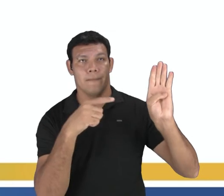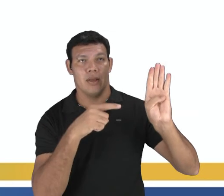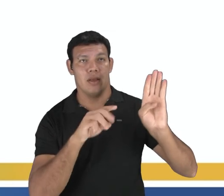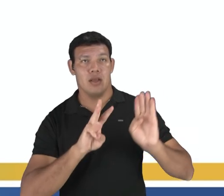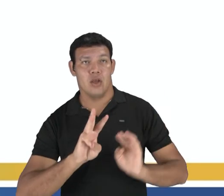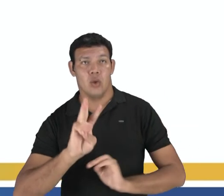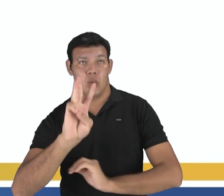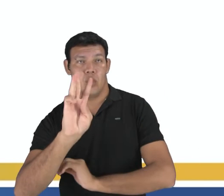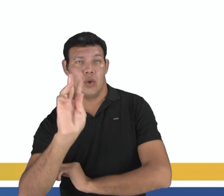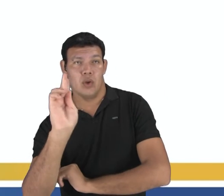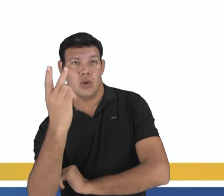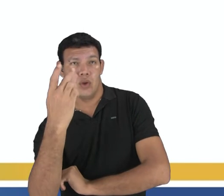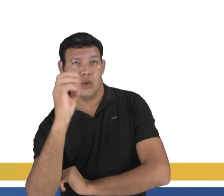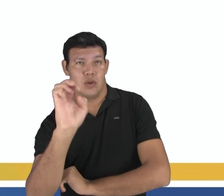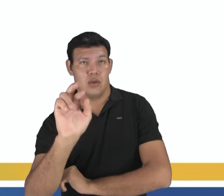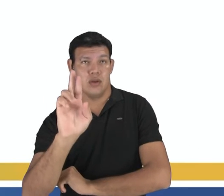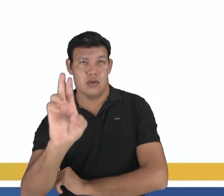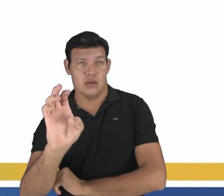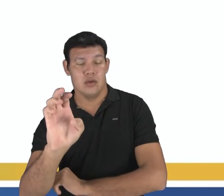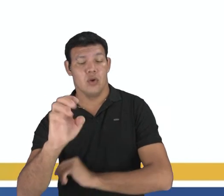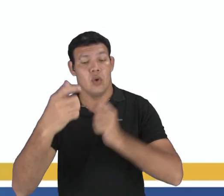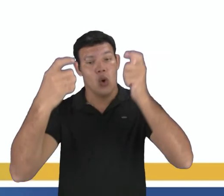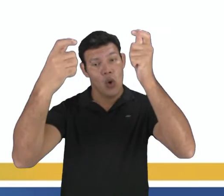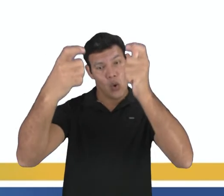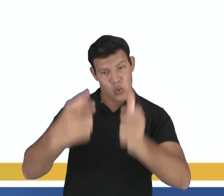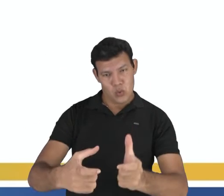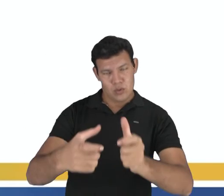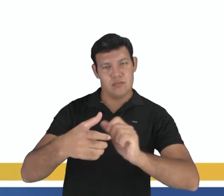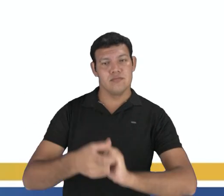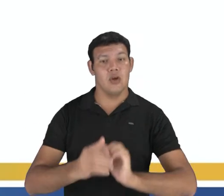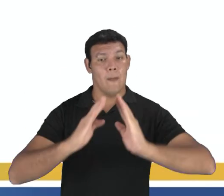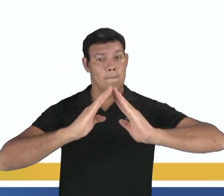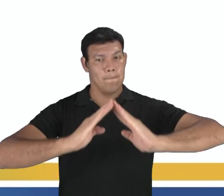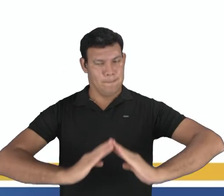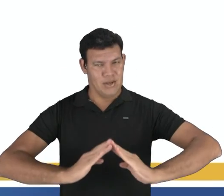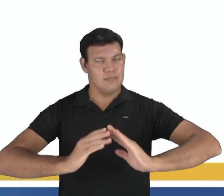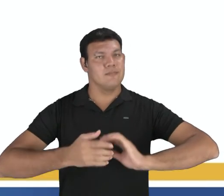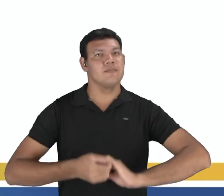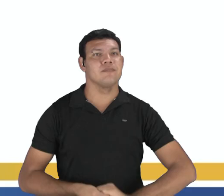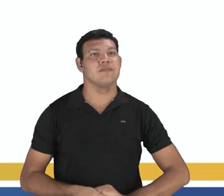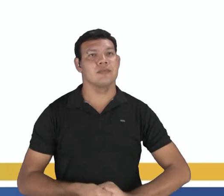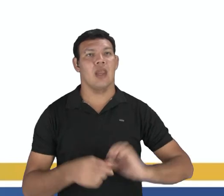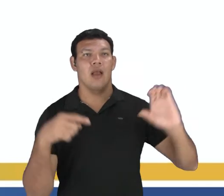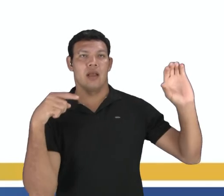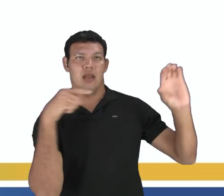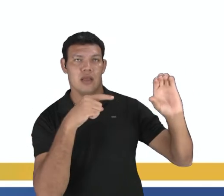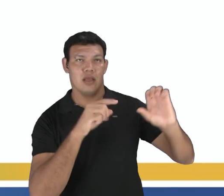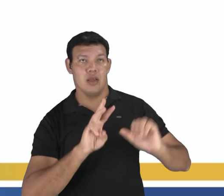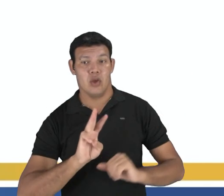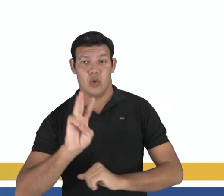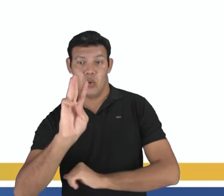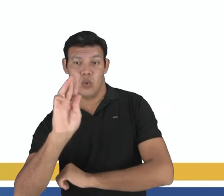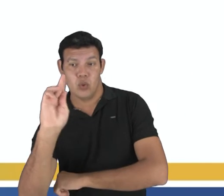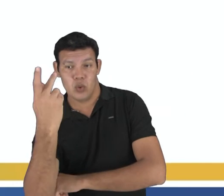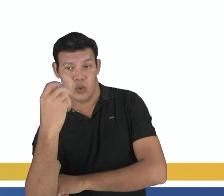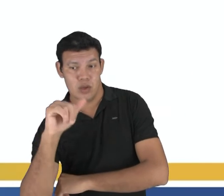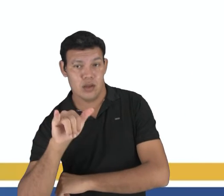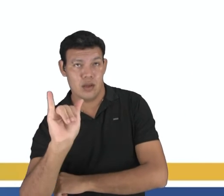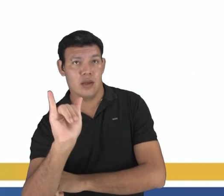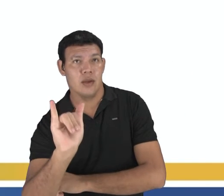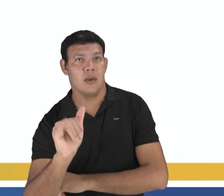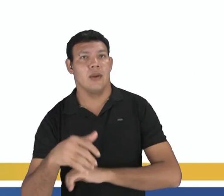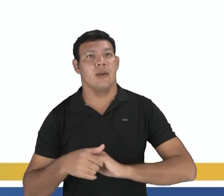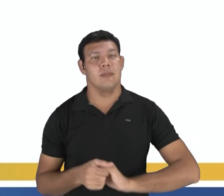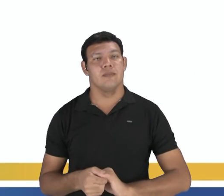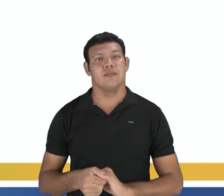where do deles onde onde eles moram ler-se Uai por